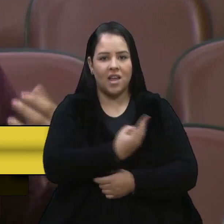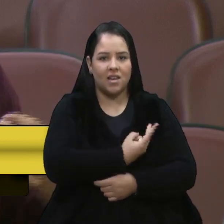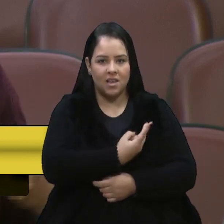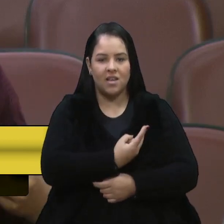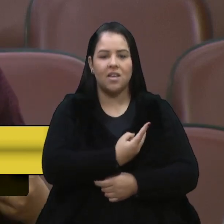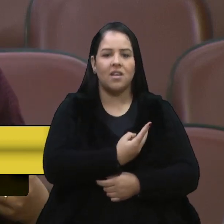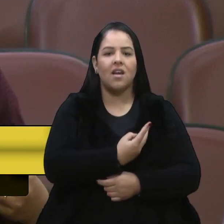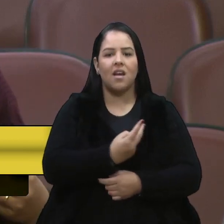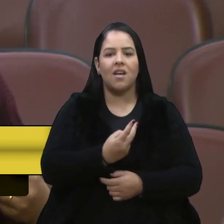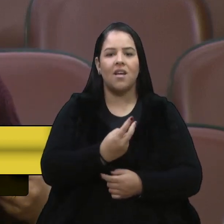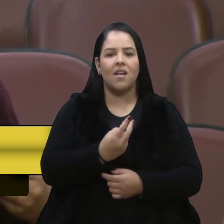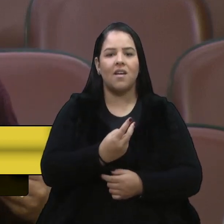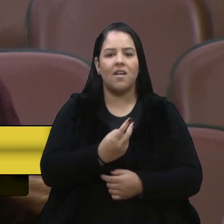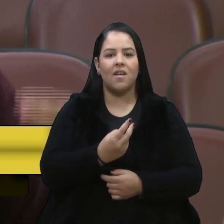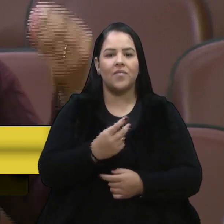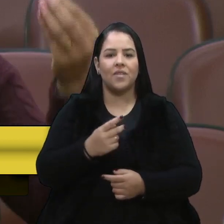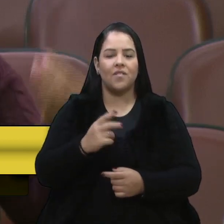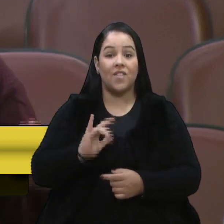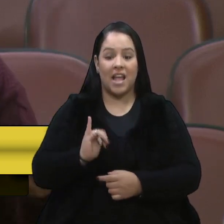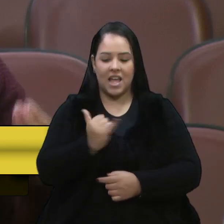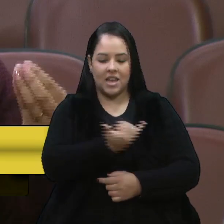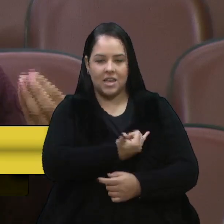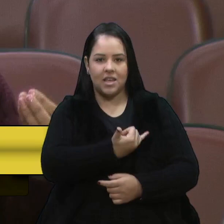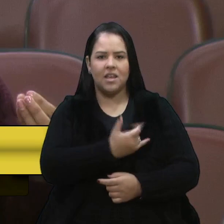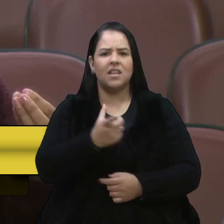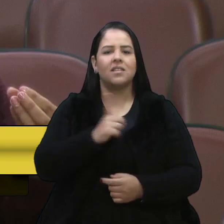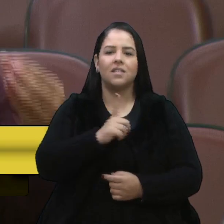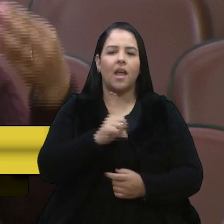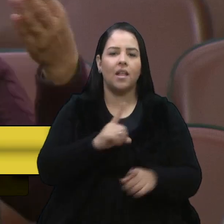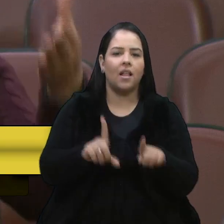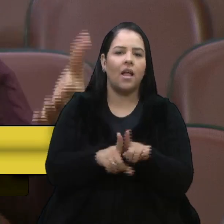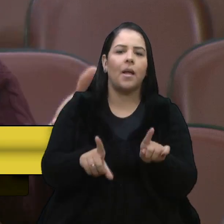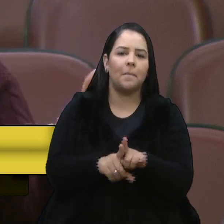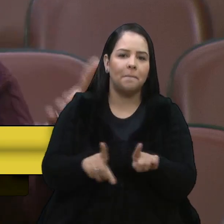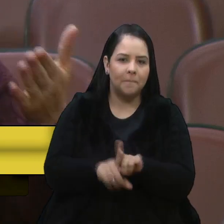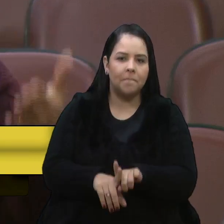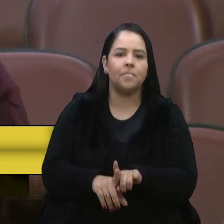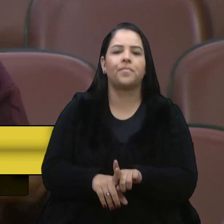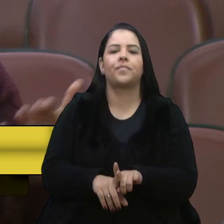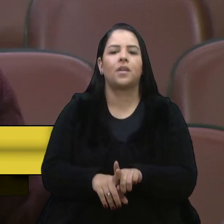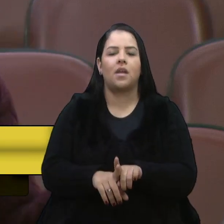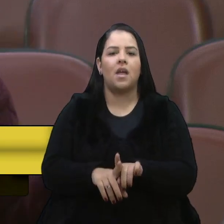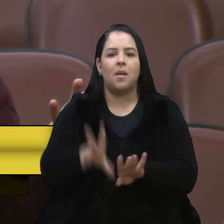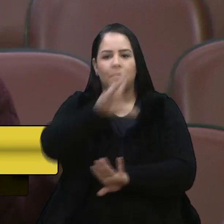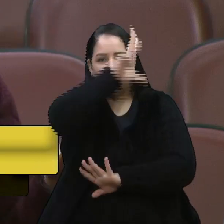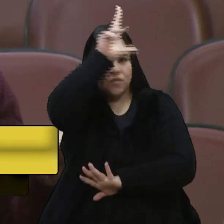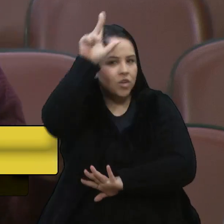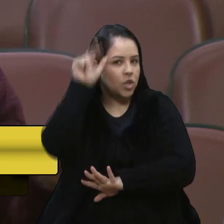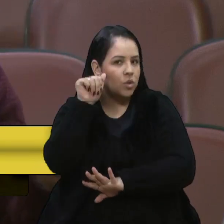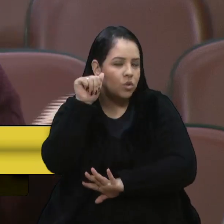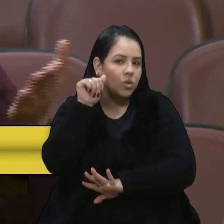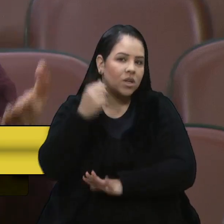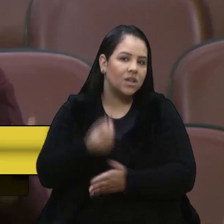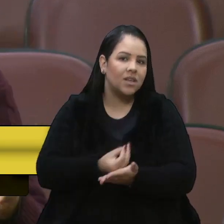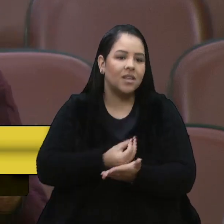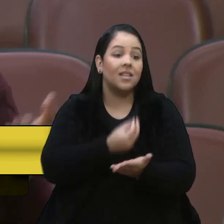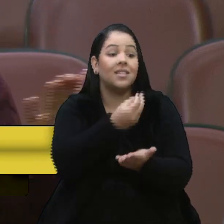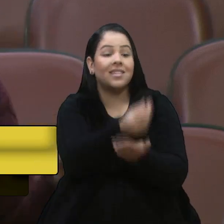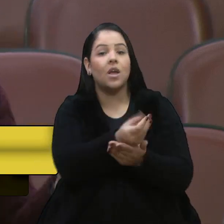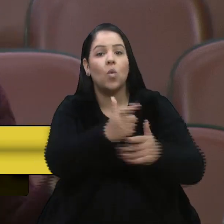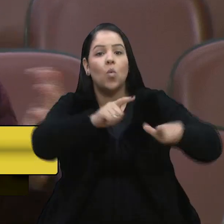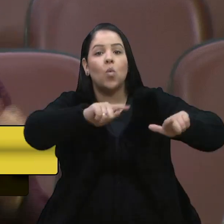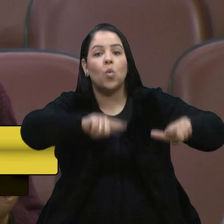municípios, em que prefeituras acabaram destinando um espaço